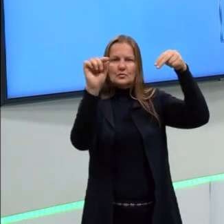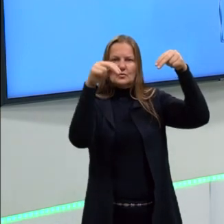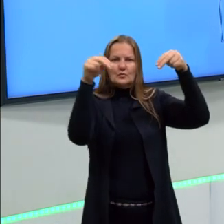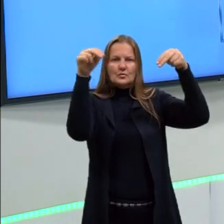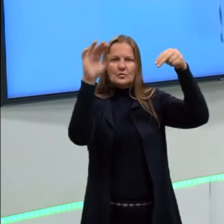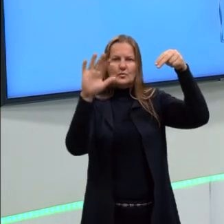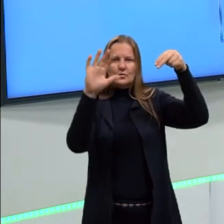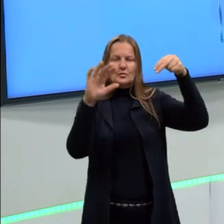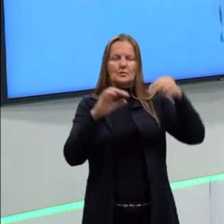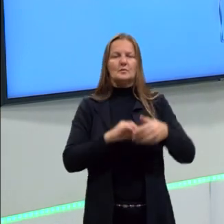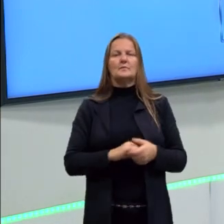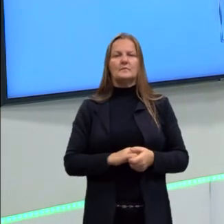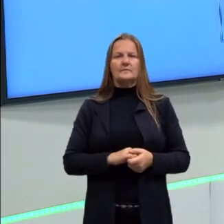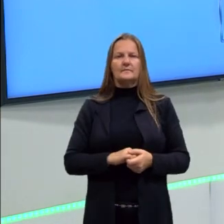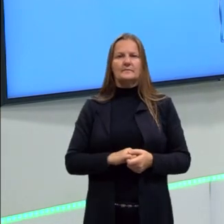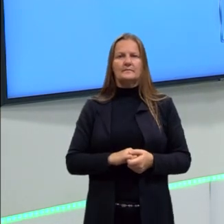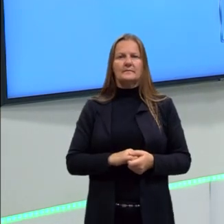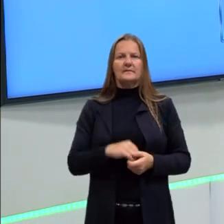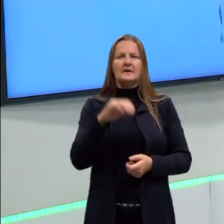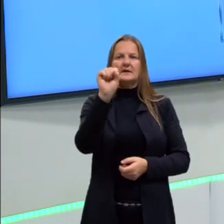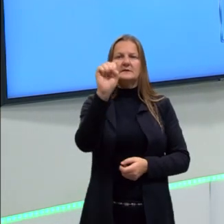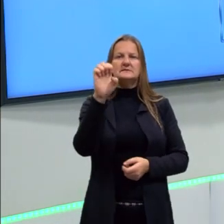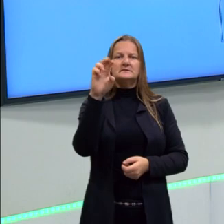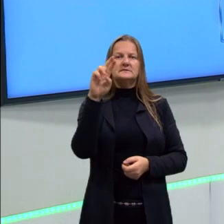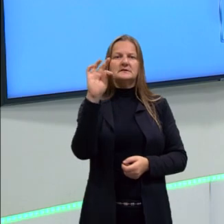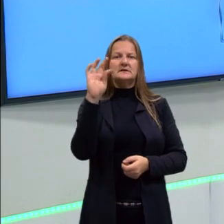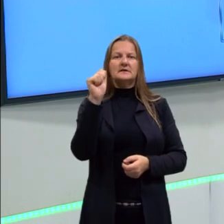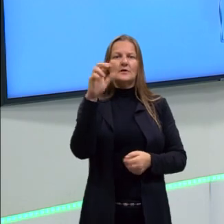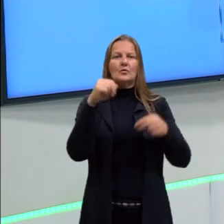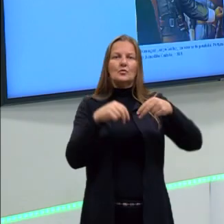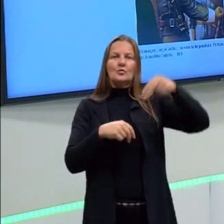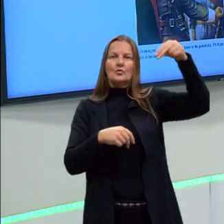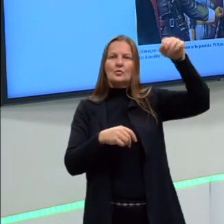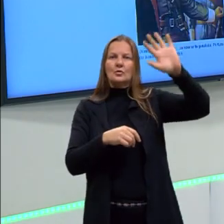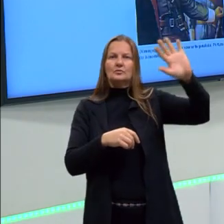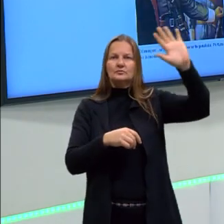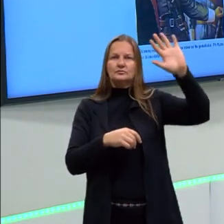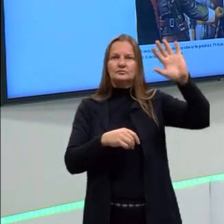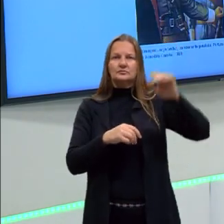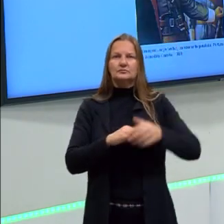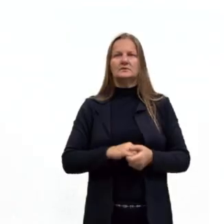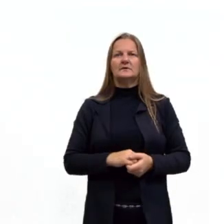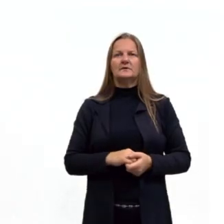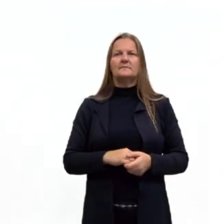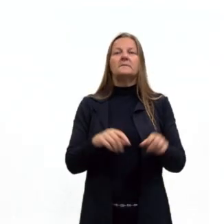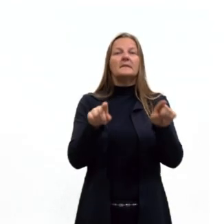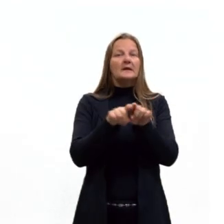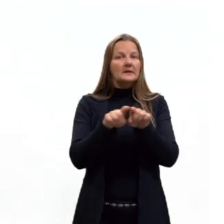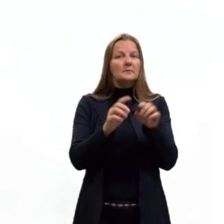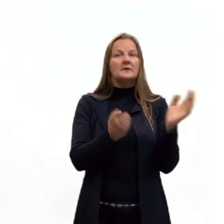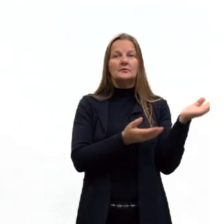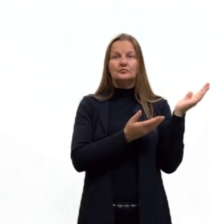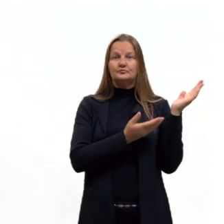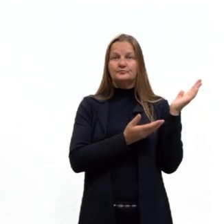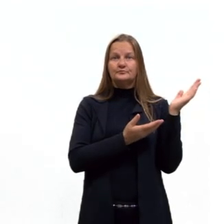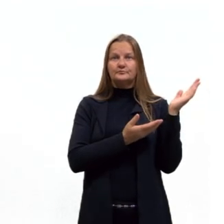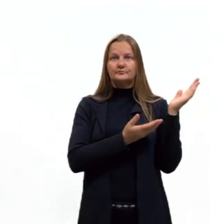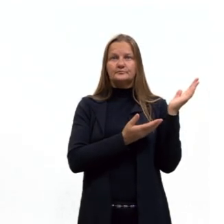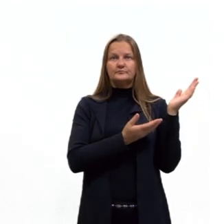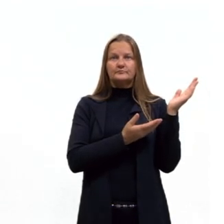essa exploração do Norte tá vamos colocar aqui a outra coisa né